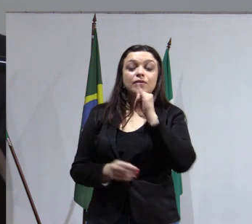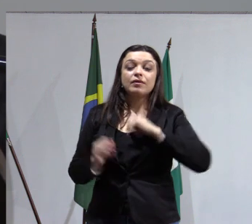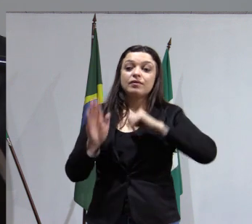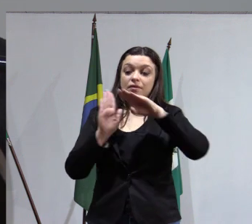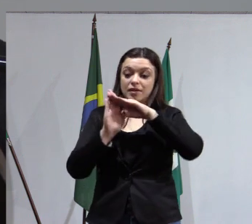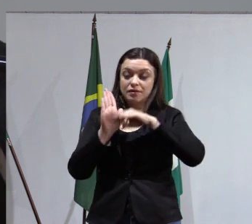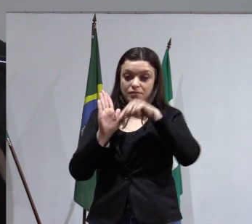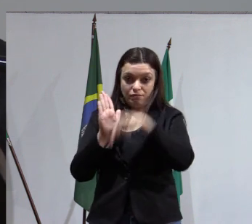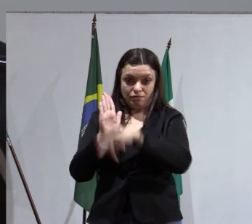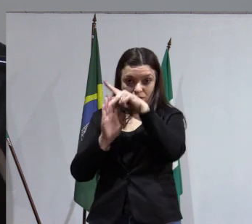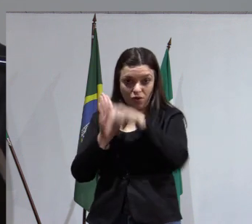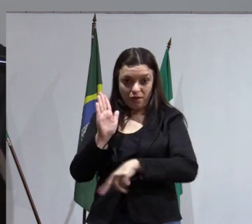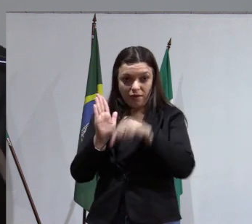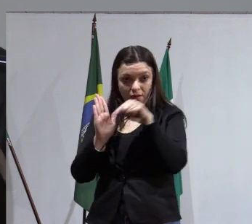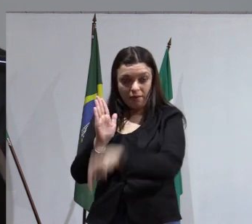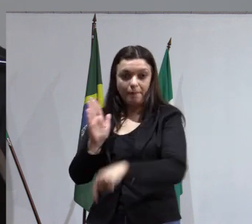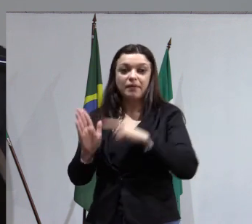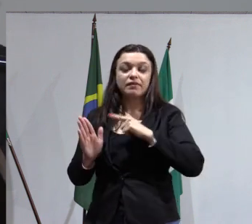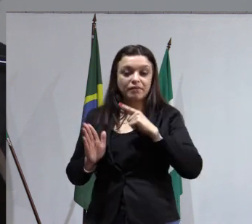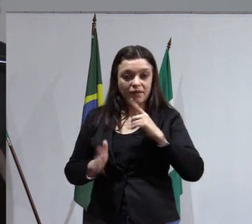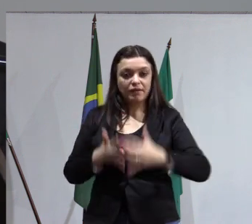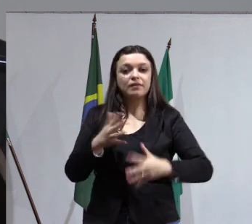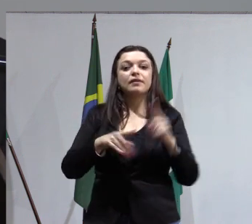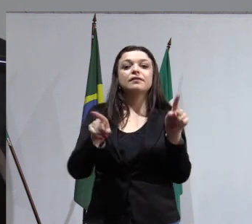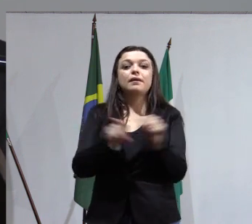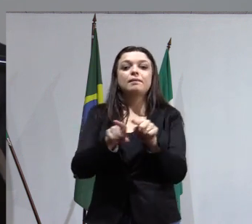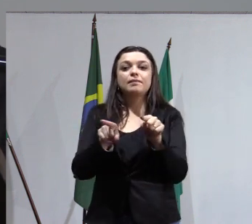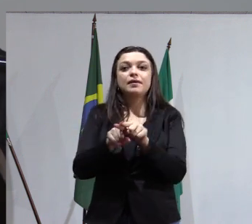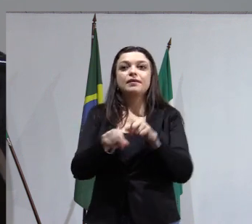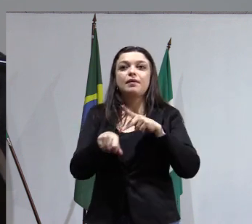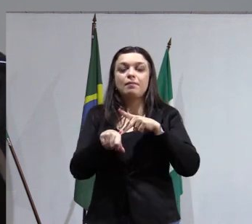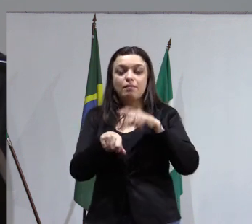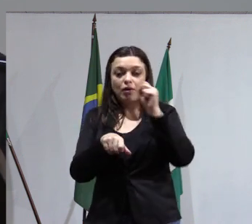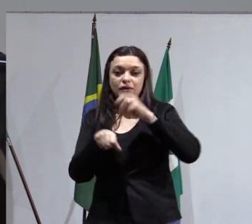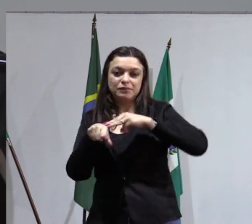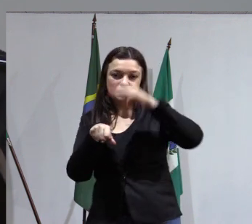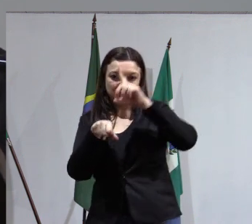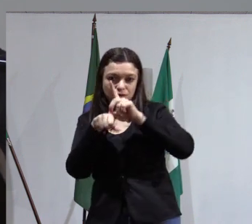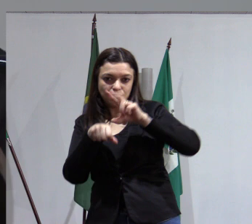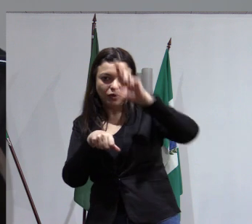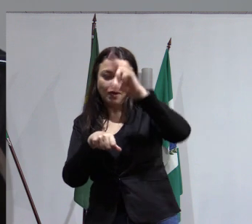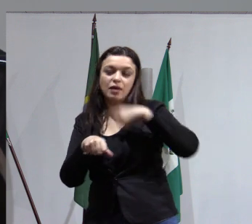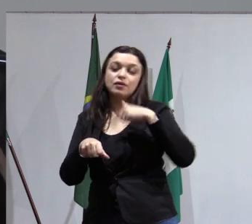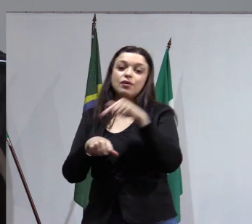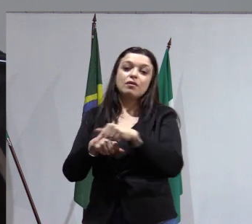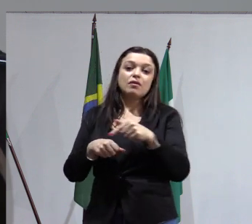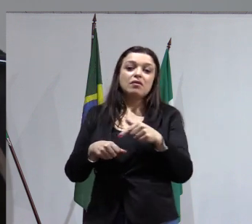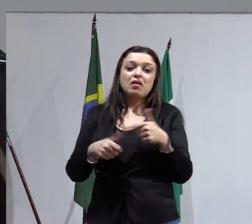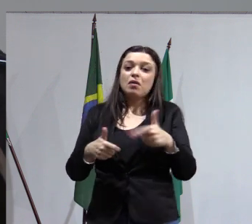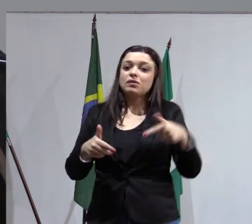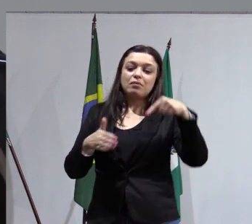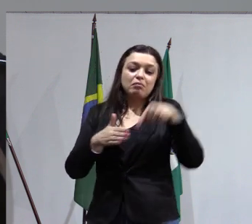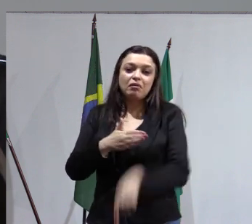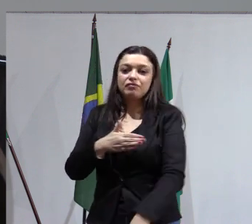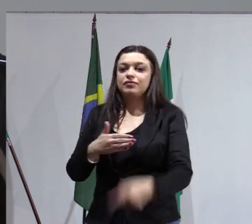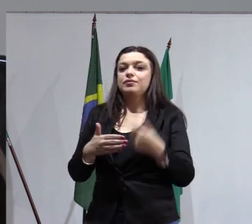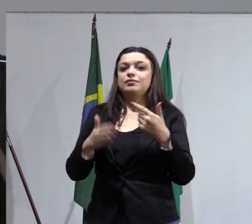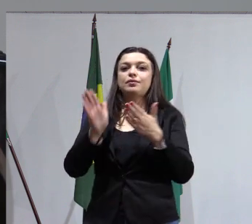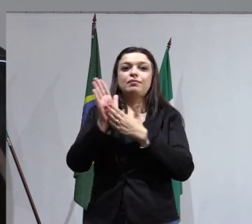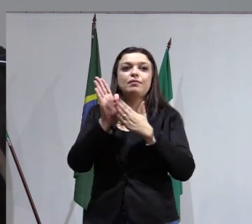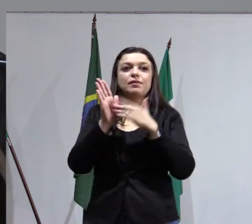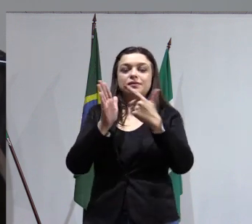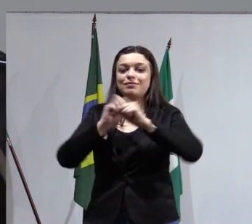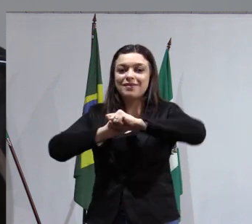a pós-graduação com propostas superficiais, com propostas pouco claras sobre que impactos esse programa vai